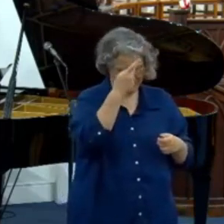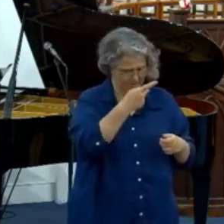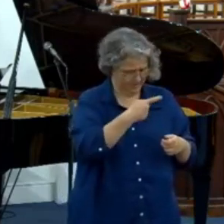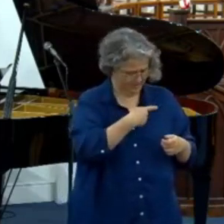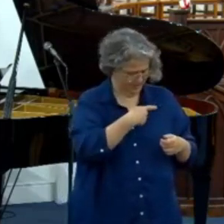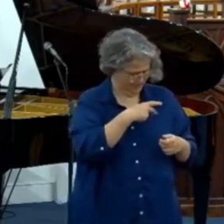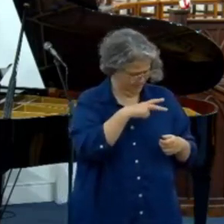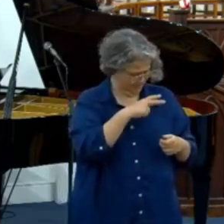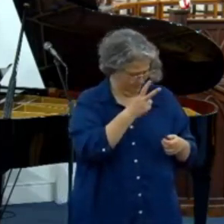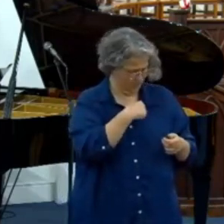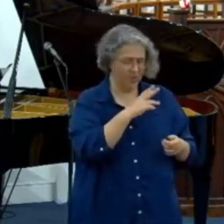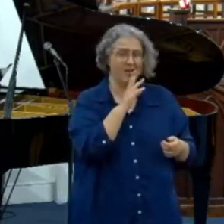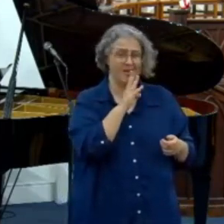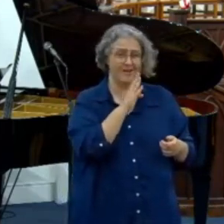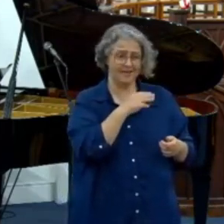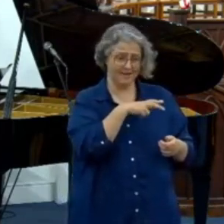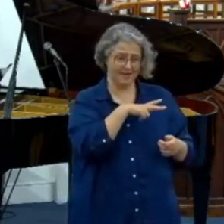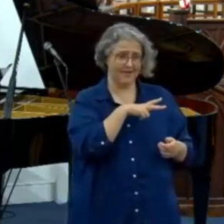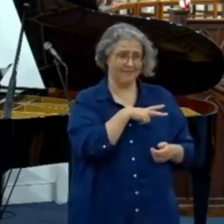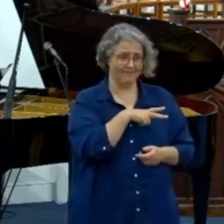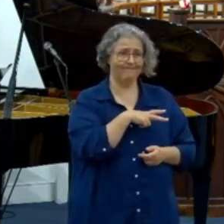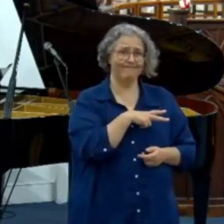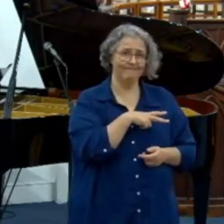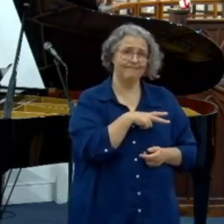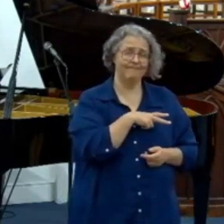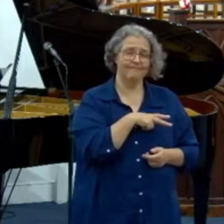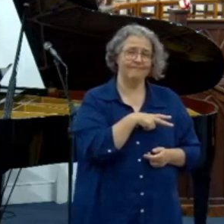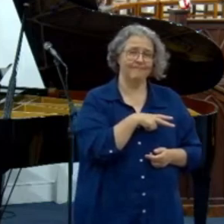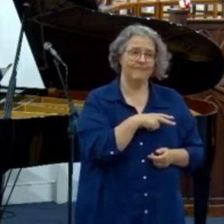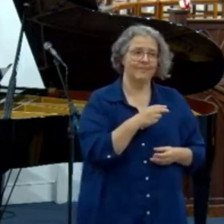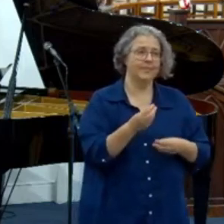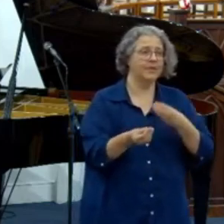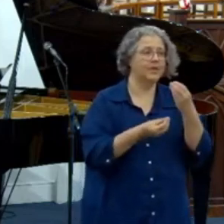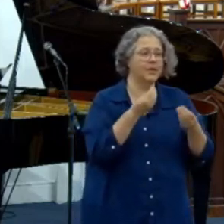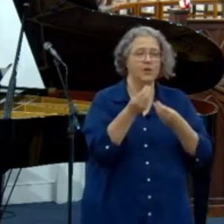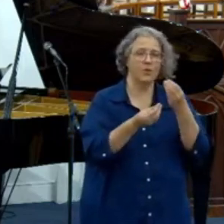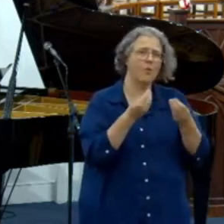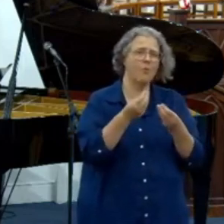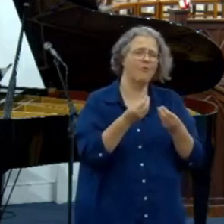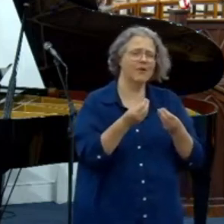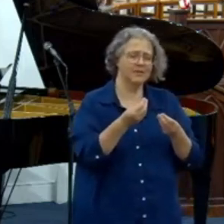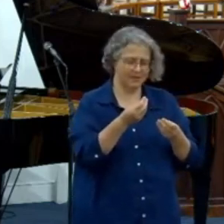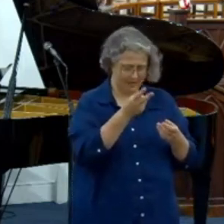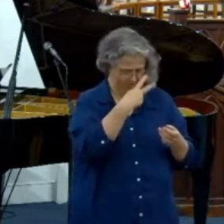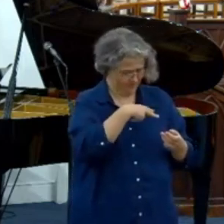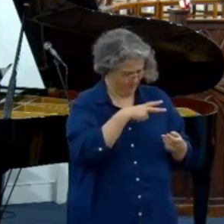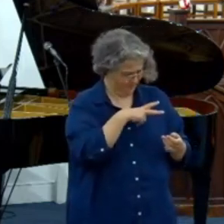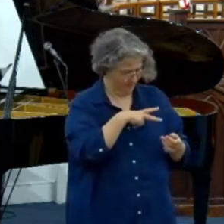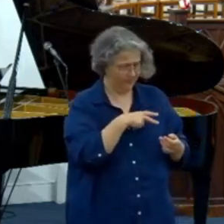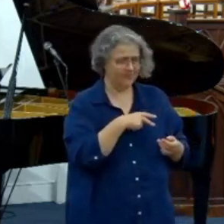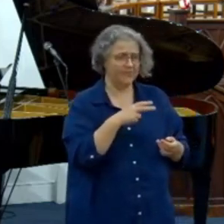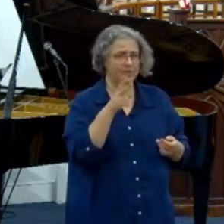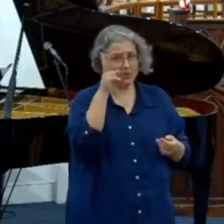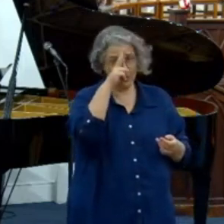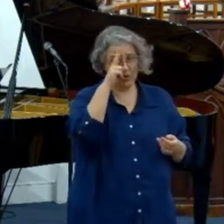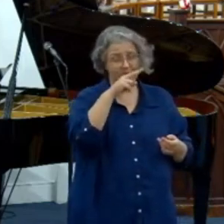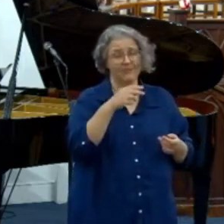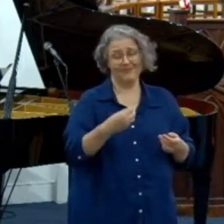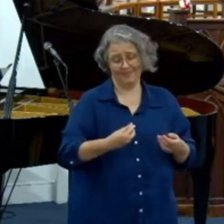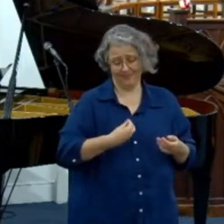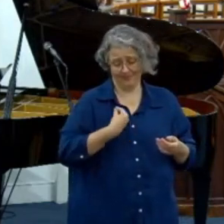um autoexame? Qual é a maneira de se fazer um autoexame honesto sobre a nossa caminhada